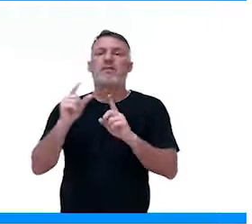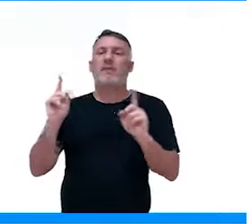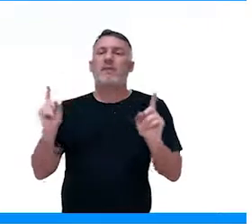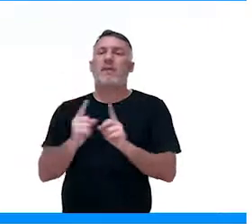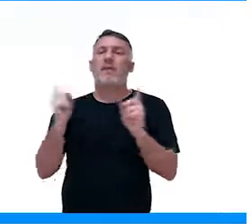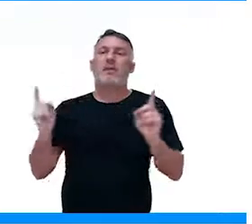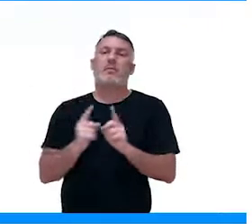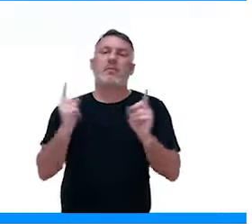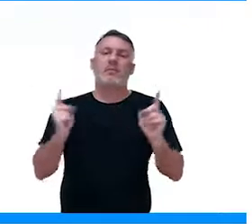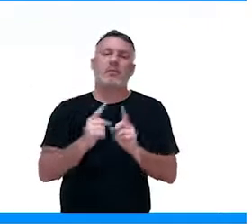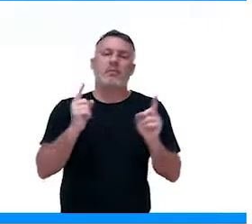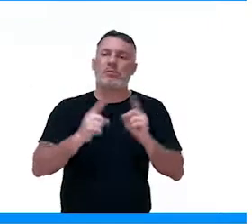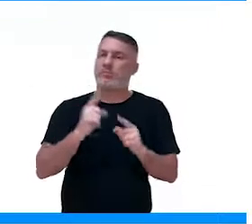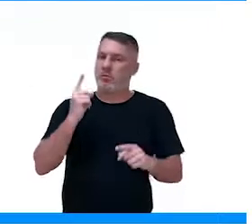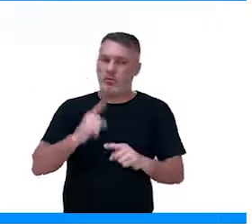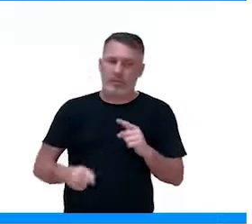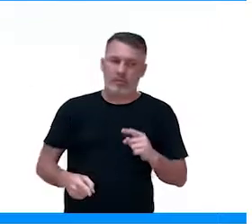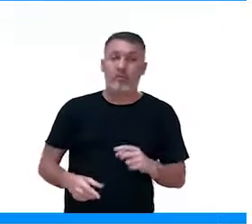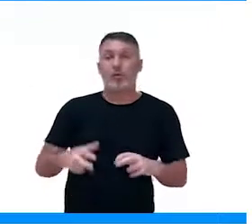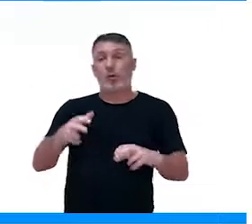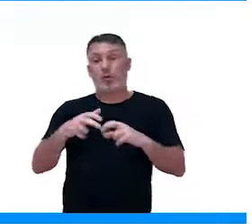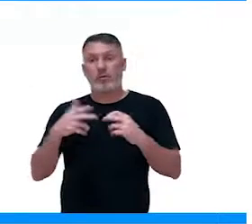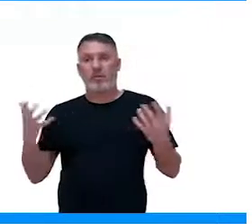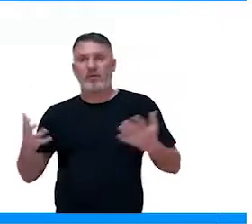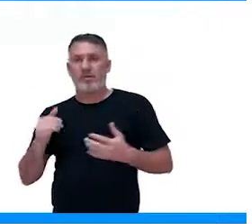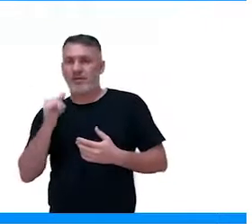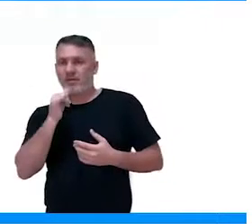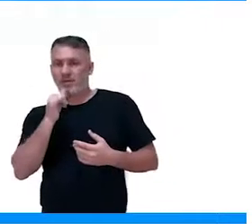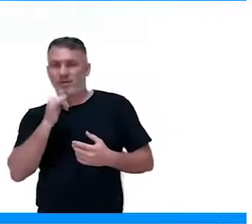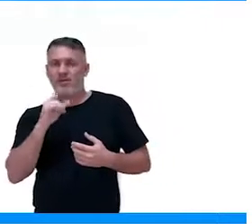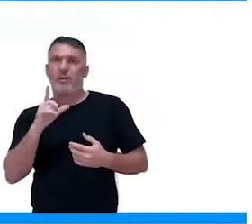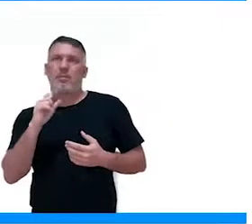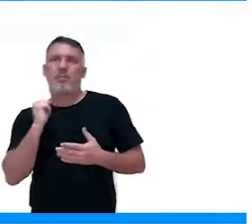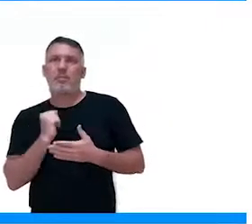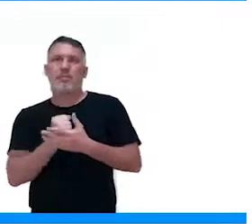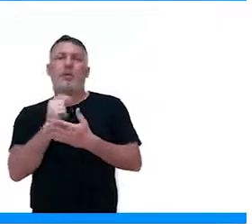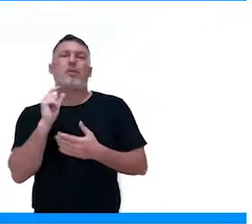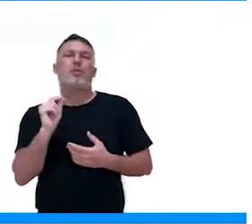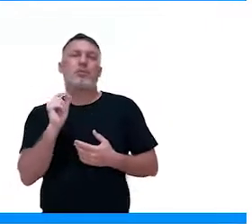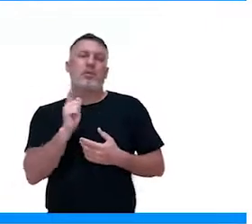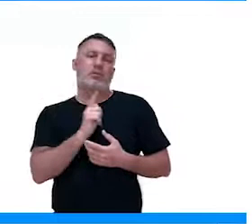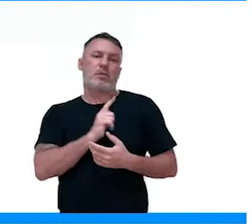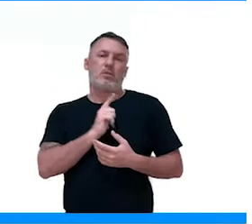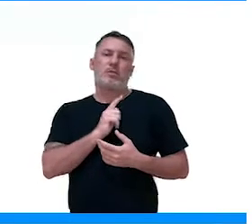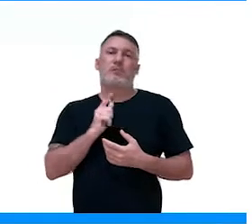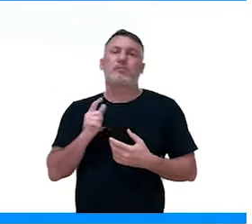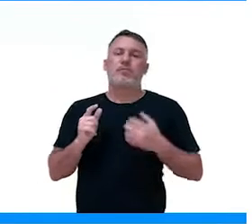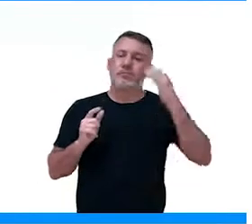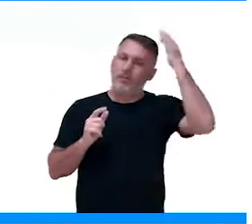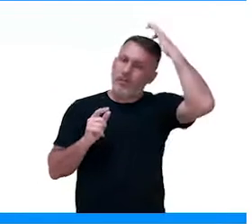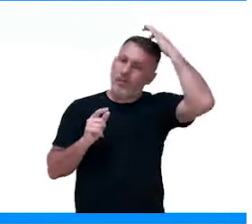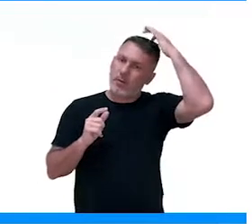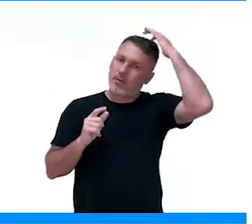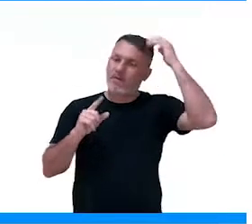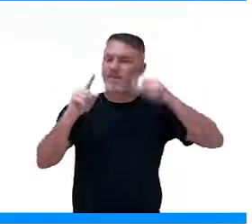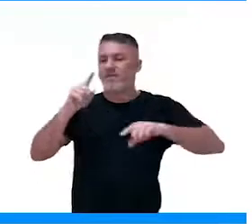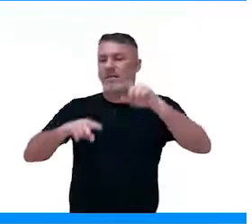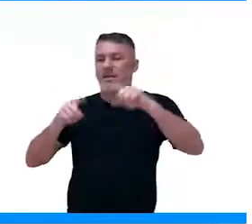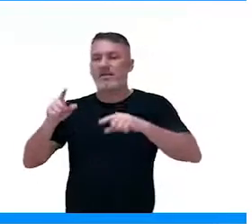reduzidas, típicas da oralidade. Então, nesse caso, o que marcou aí, né,